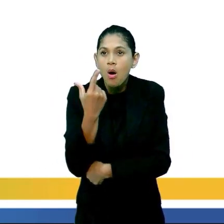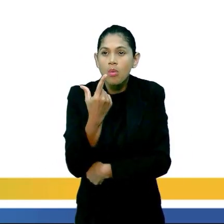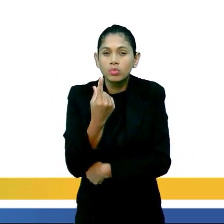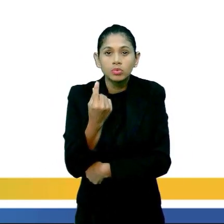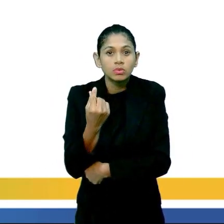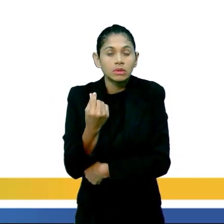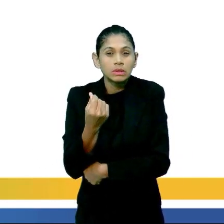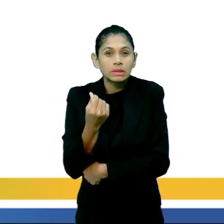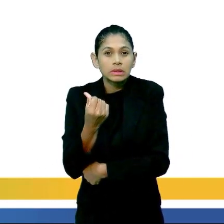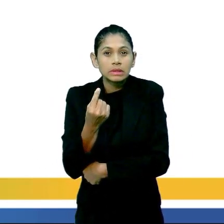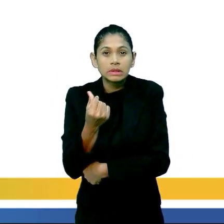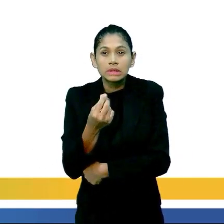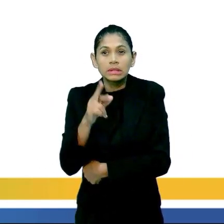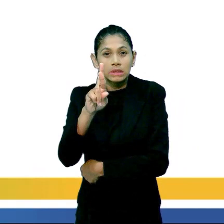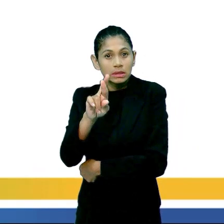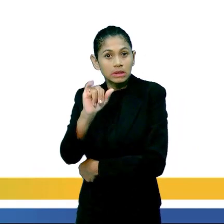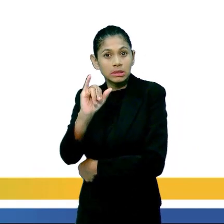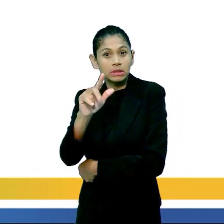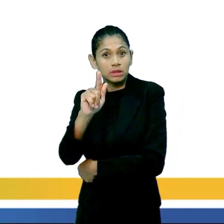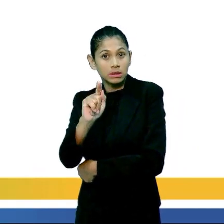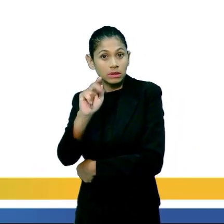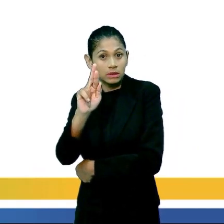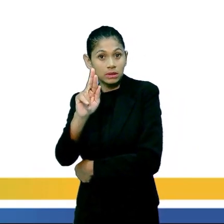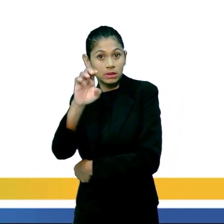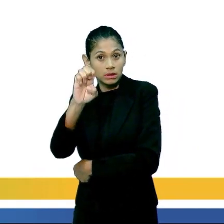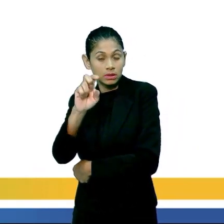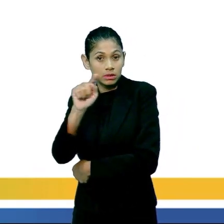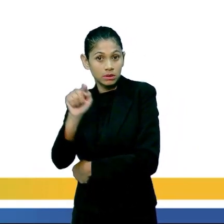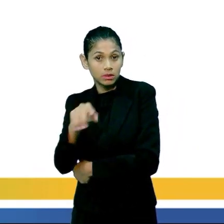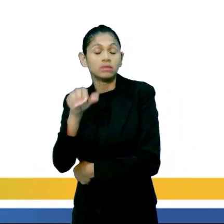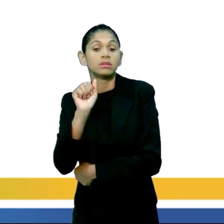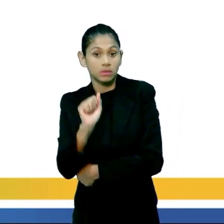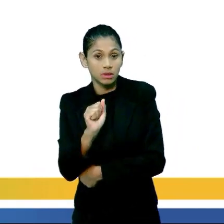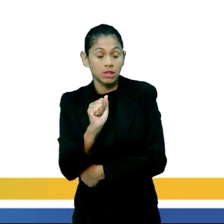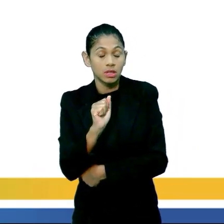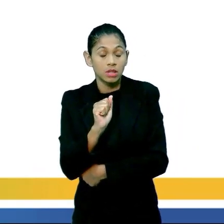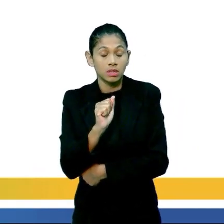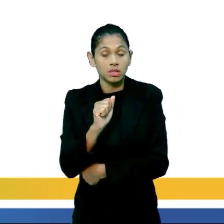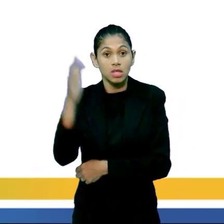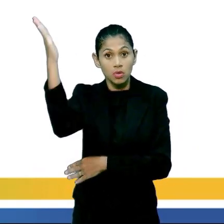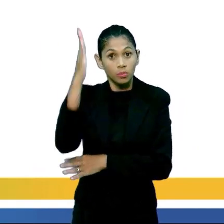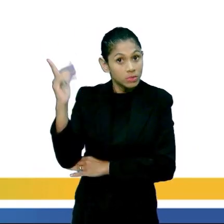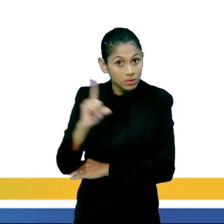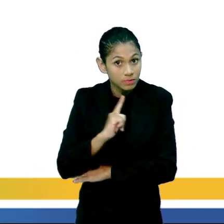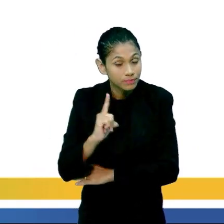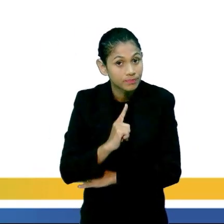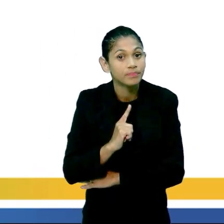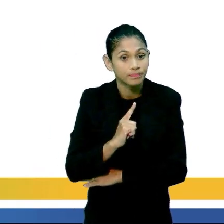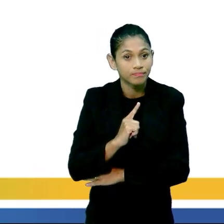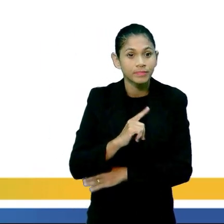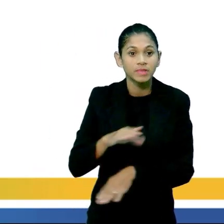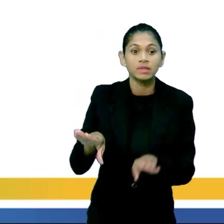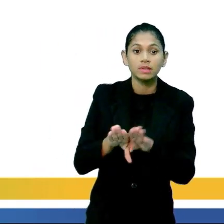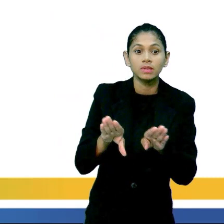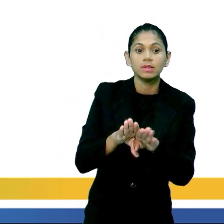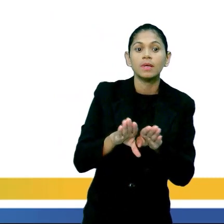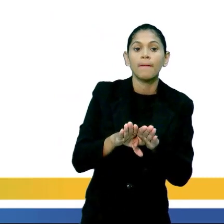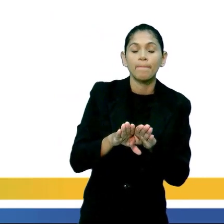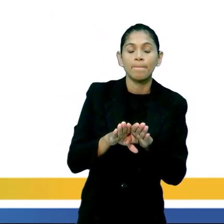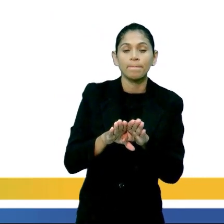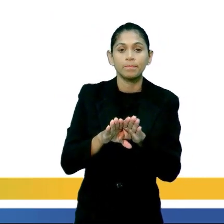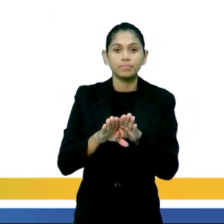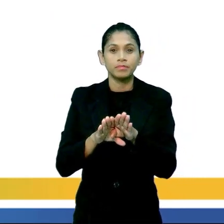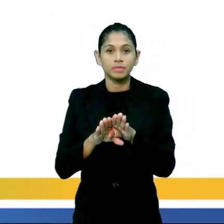ilha de Fernando de Noronha recebe o nome de um desses expedicionários que você está vendo aí na tela. E a expedição de patrulha,